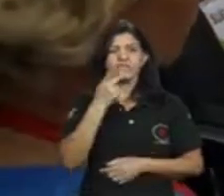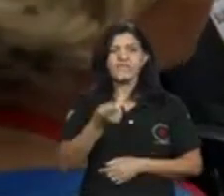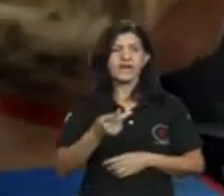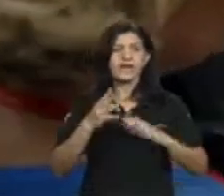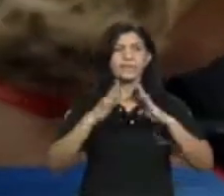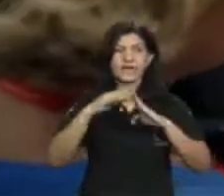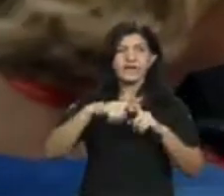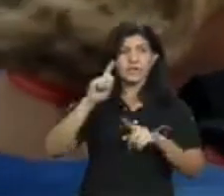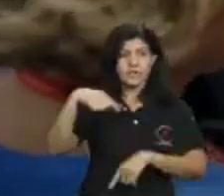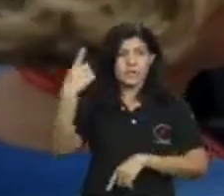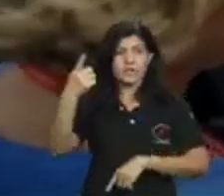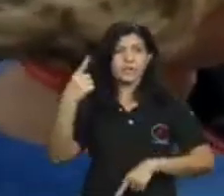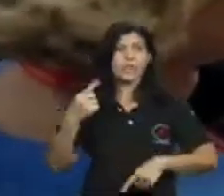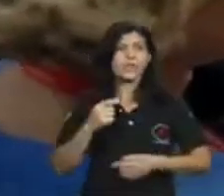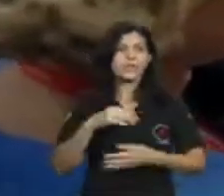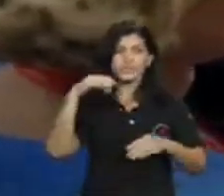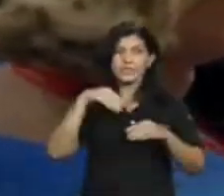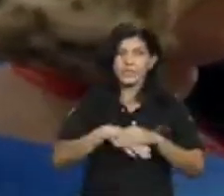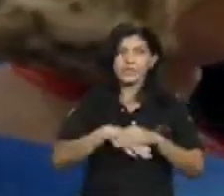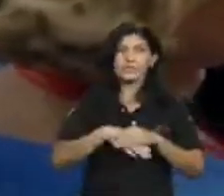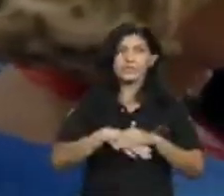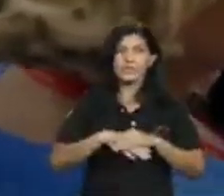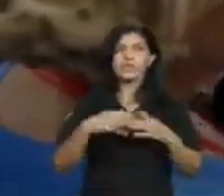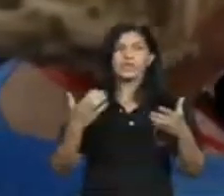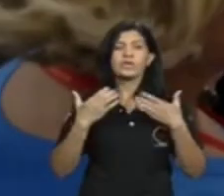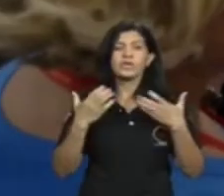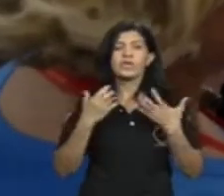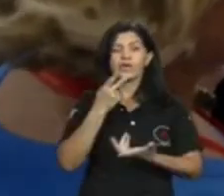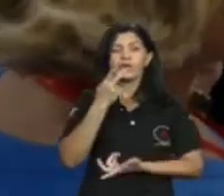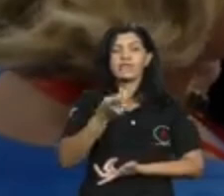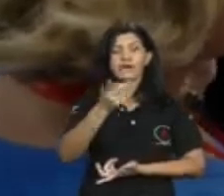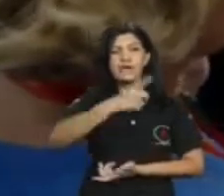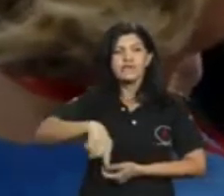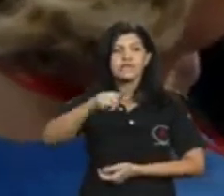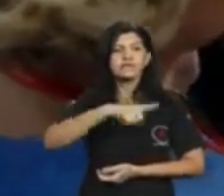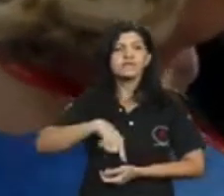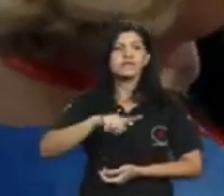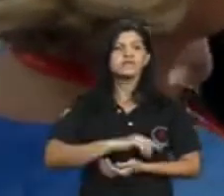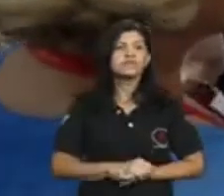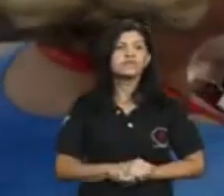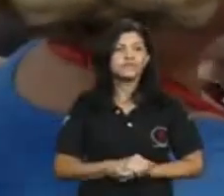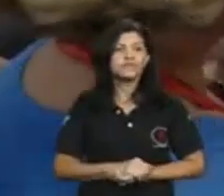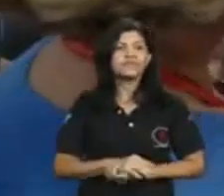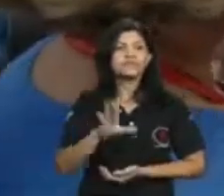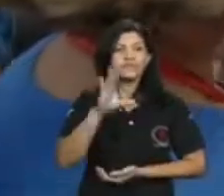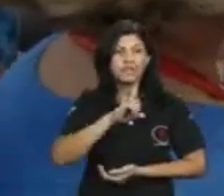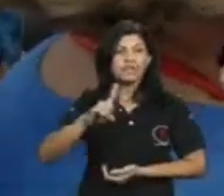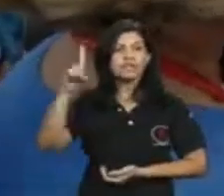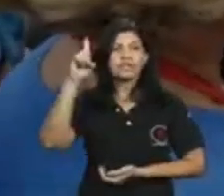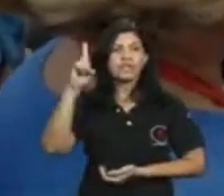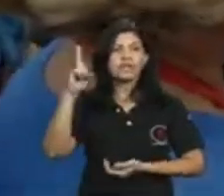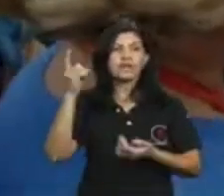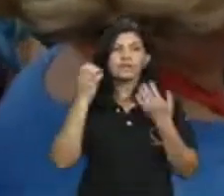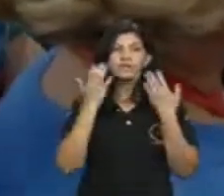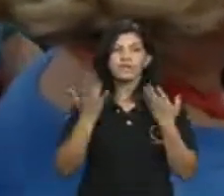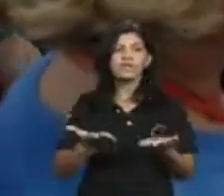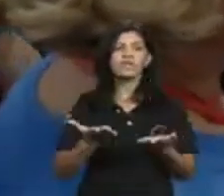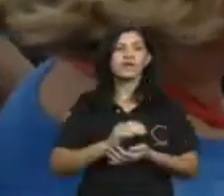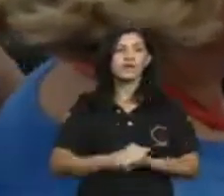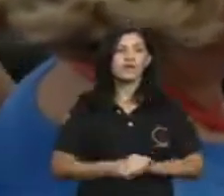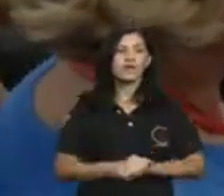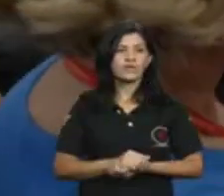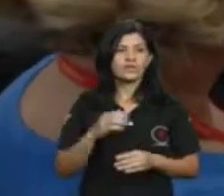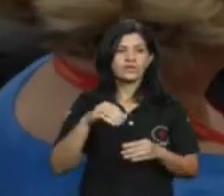da eleição. E eu quero dizer para vocês, Deus me mostrou dentro da casa